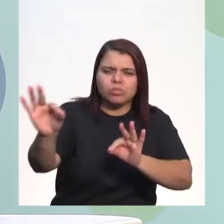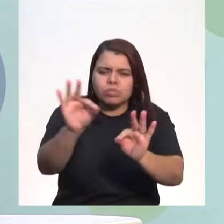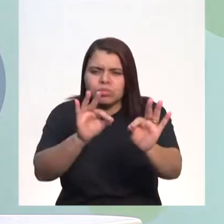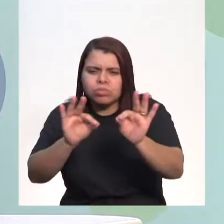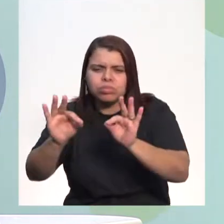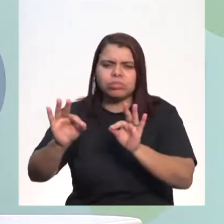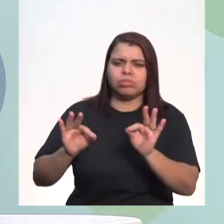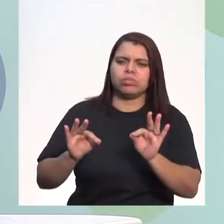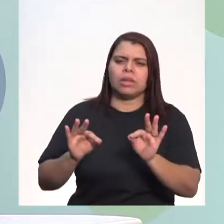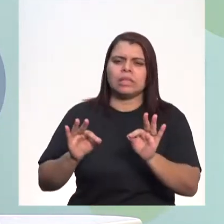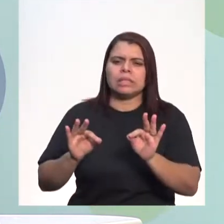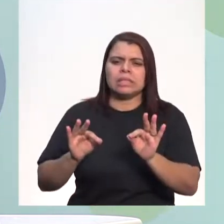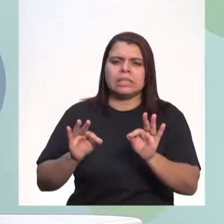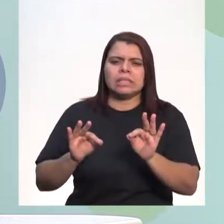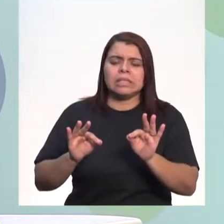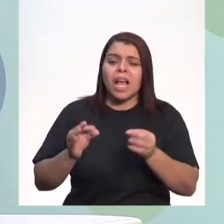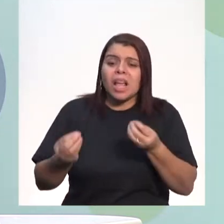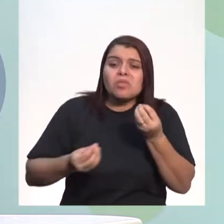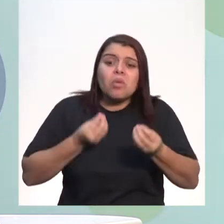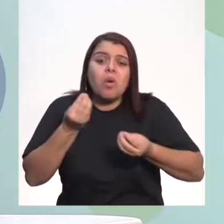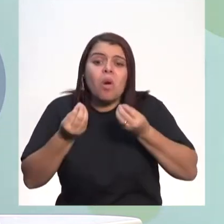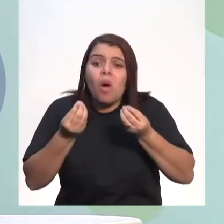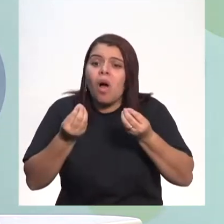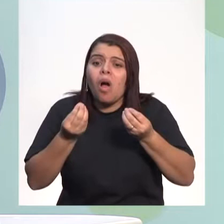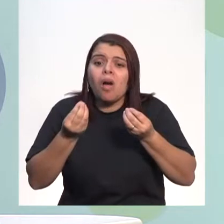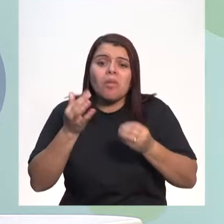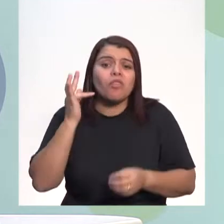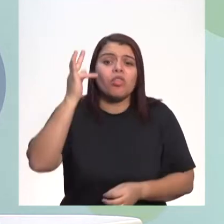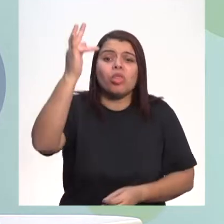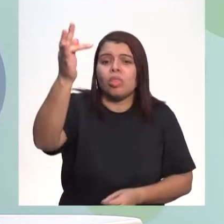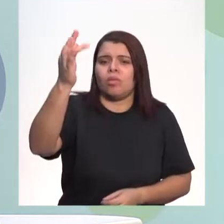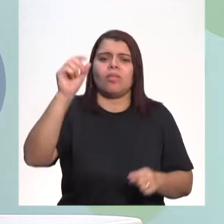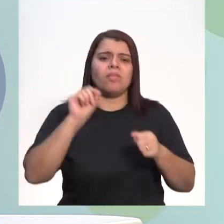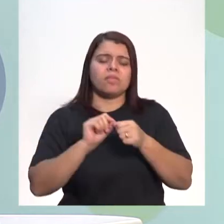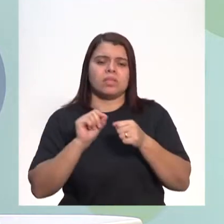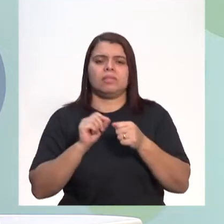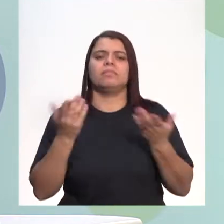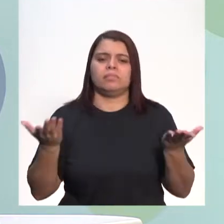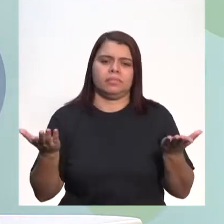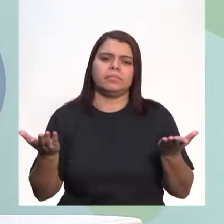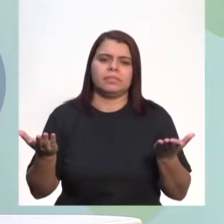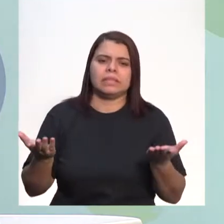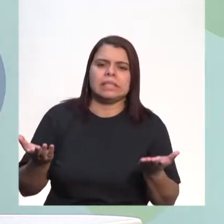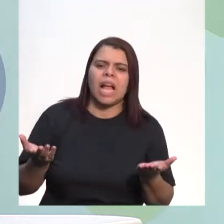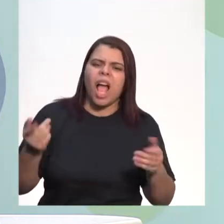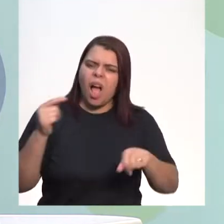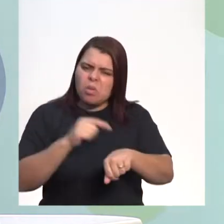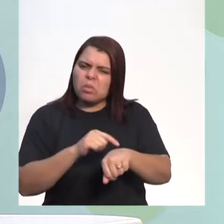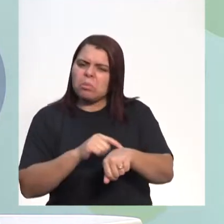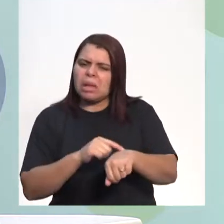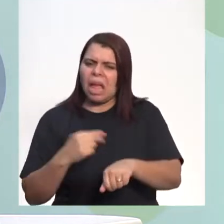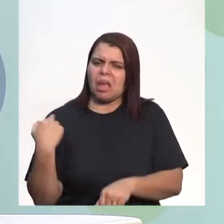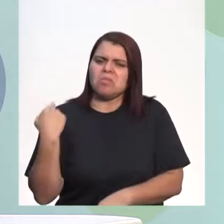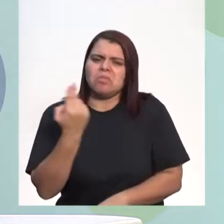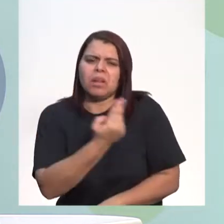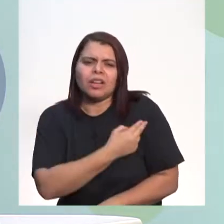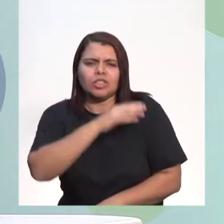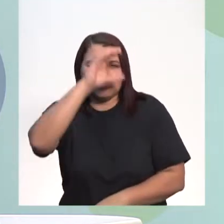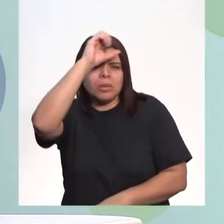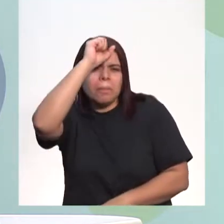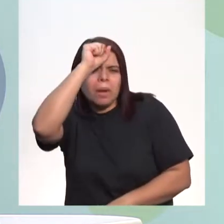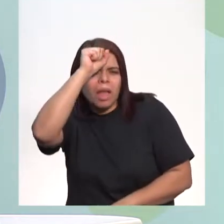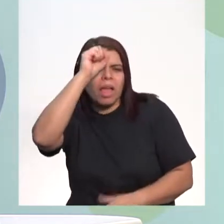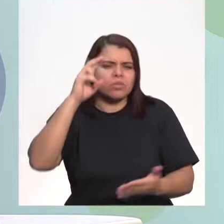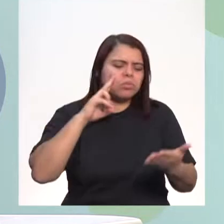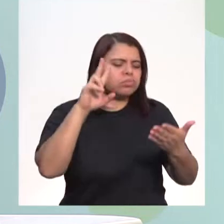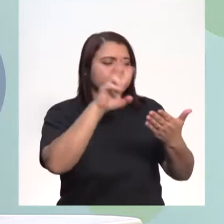replanejamento e de propostas de ações concretas, né? Então, é um momento ali que a gente estuda, que a gente trabalha a formação, tudo